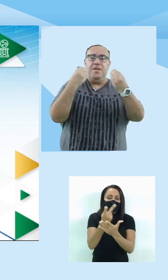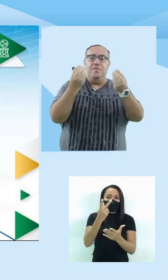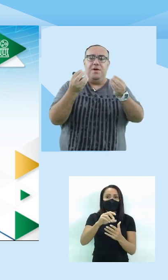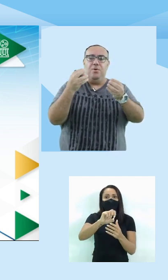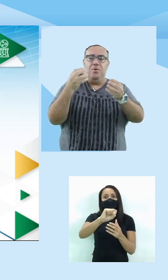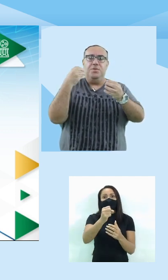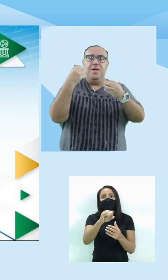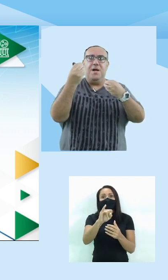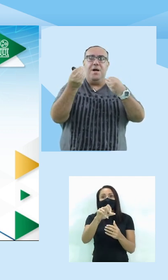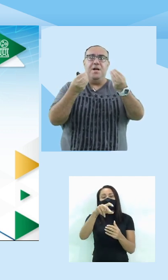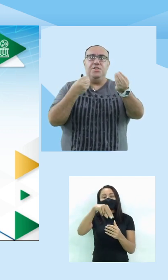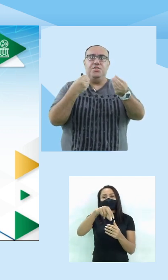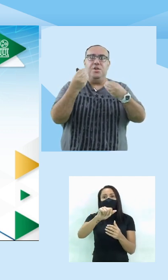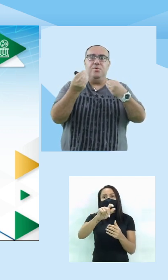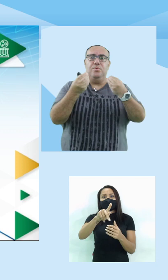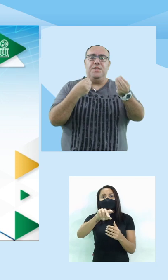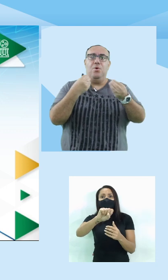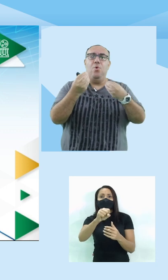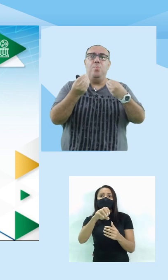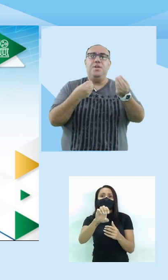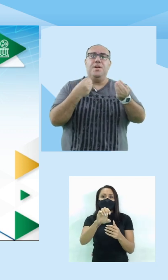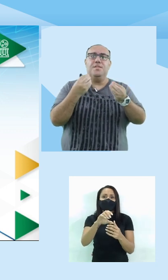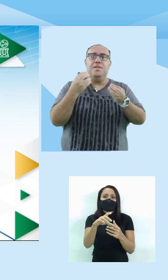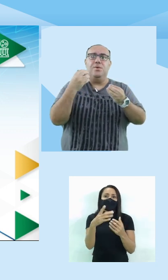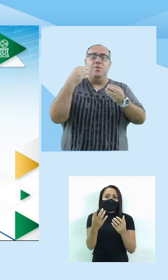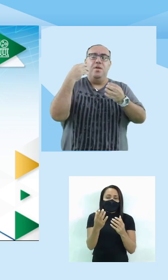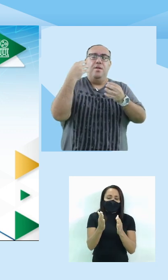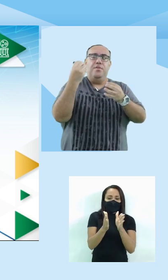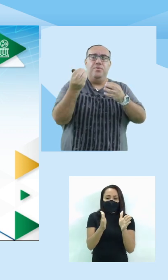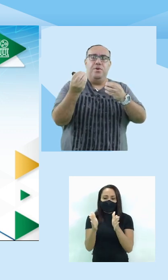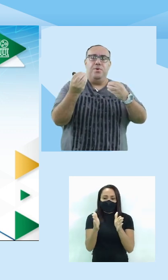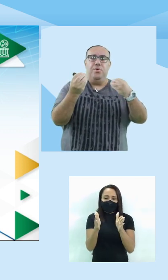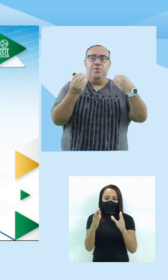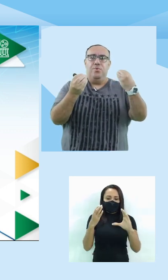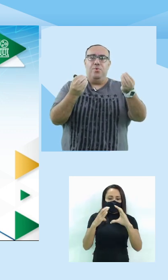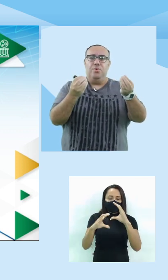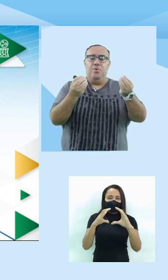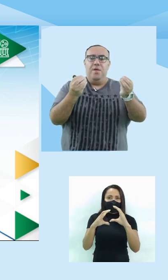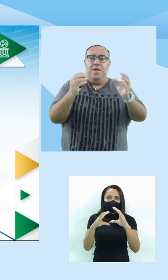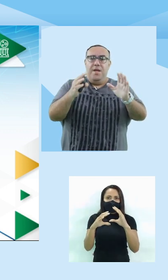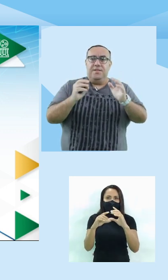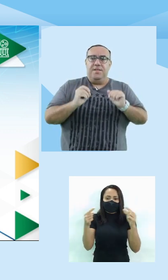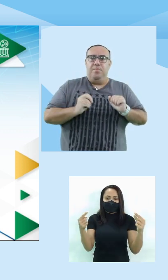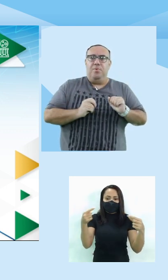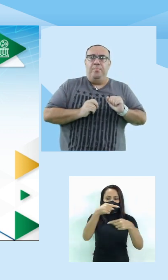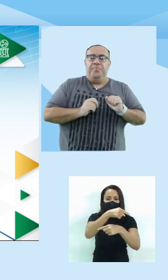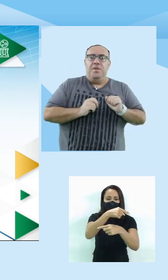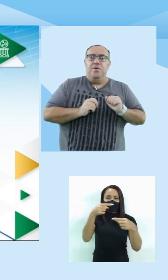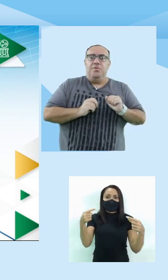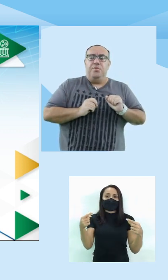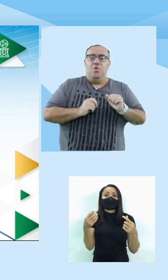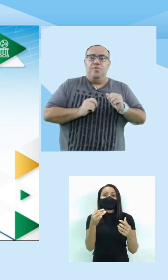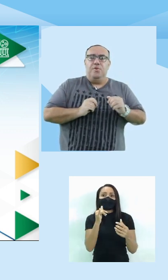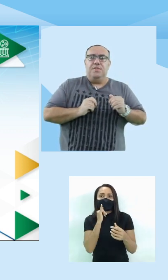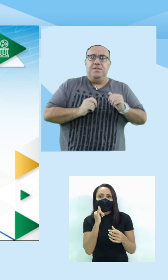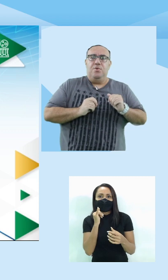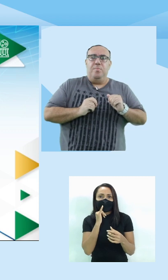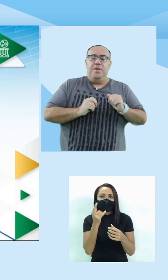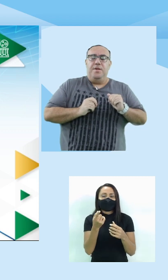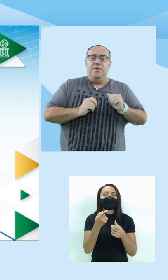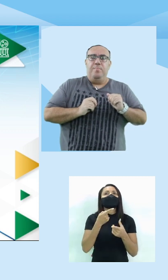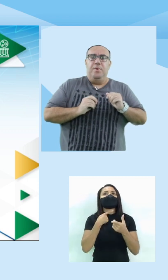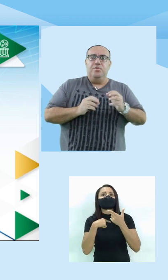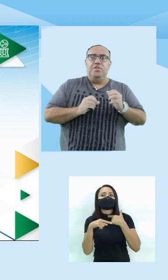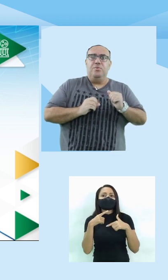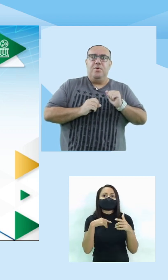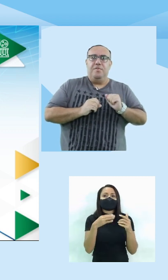o intervalo onde há a região de comunicação de um neurônio com outro. Exemplo, eu estou com vontade de